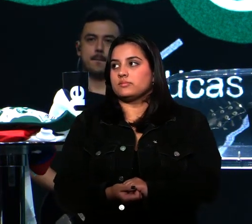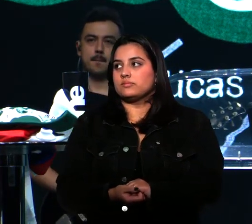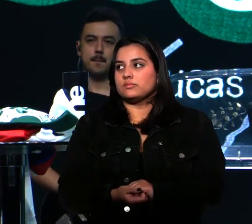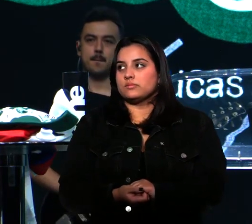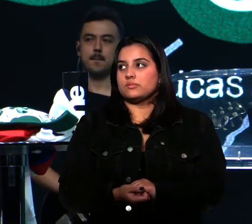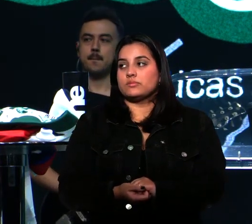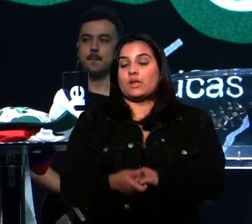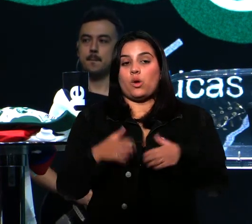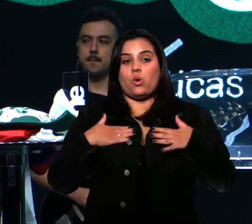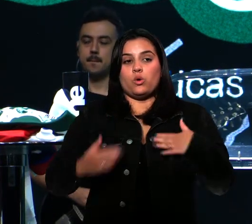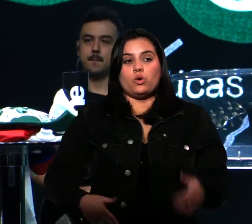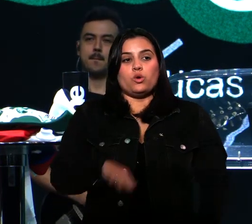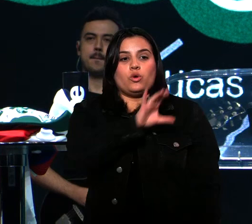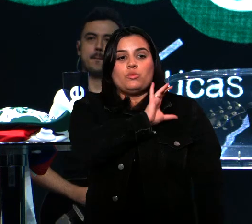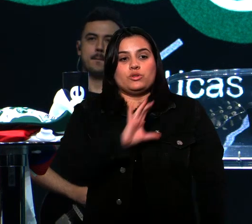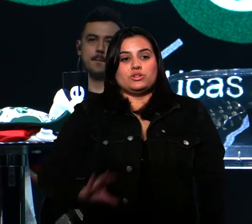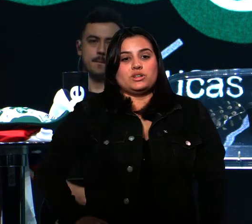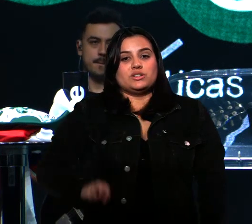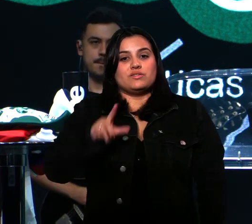E o corpo de Cristo vai se revelando.